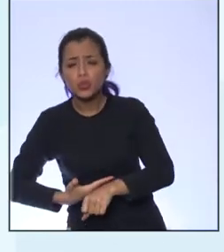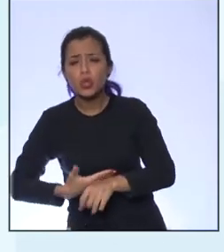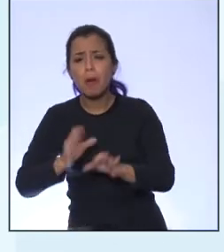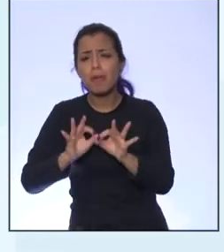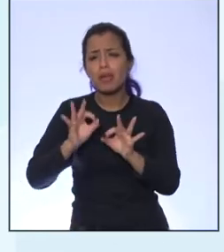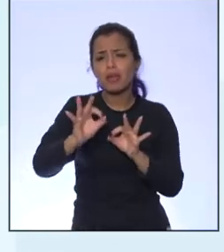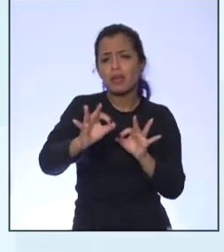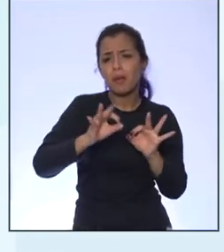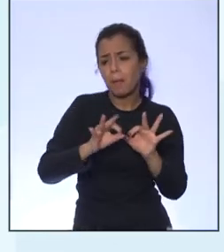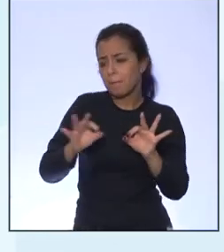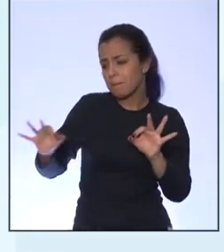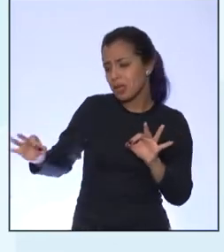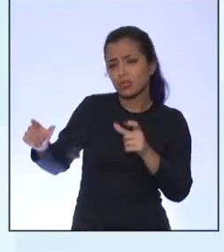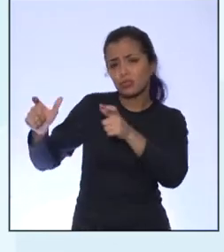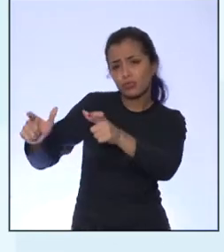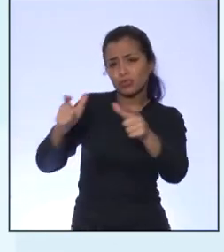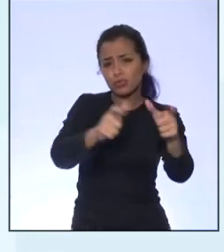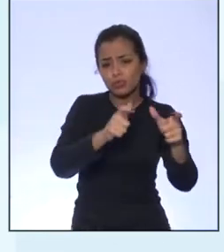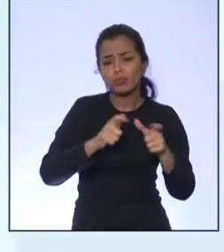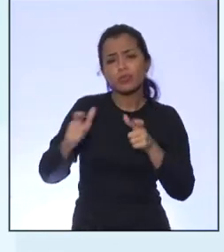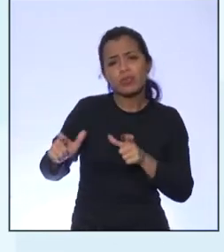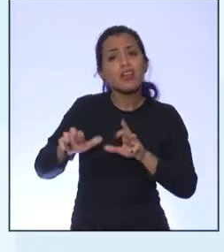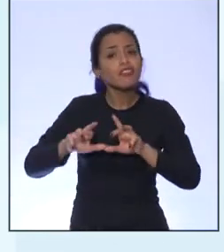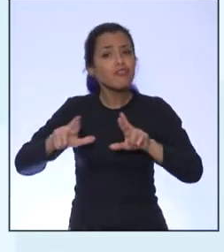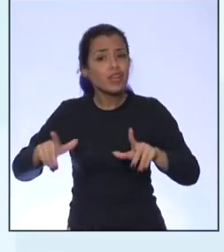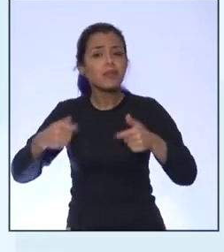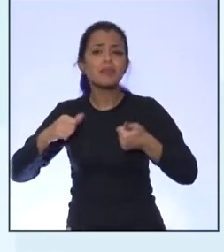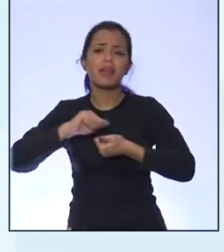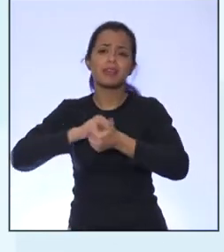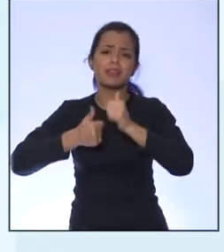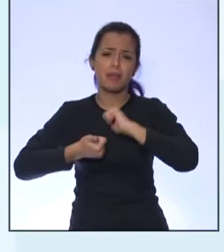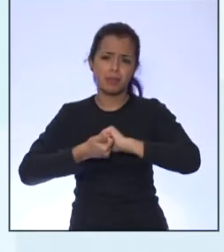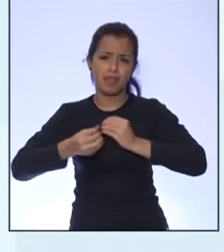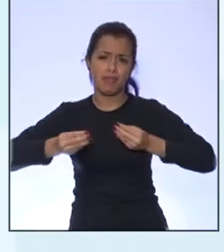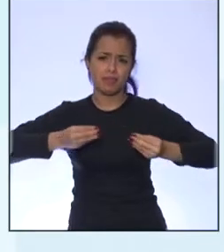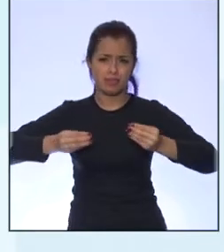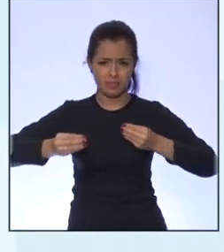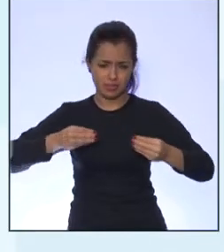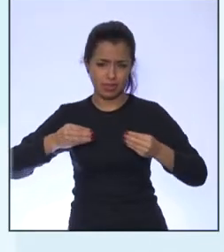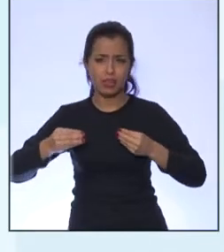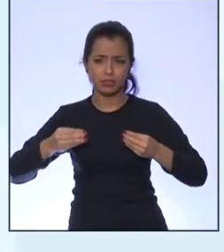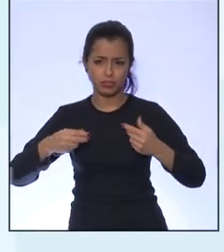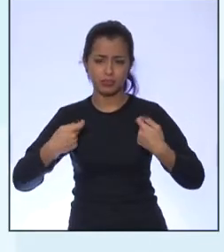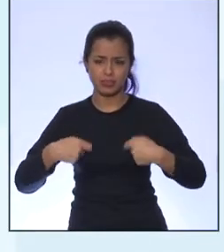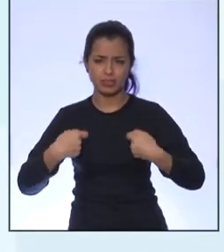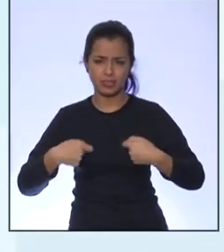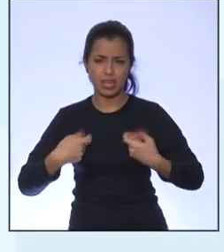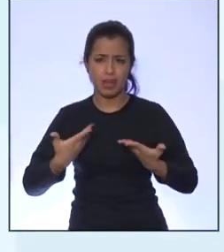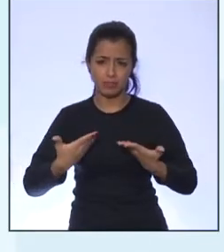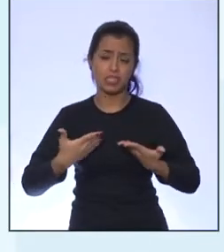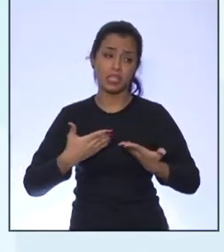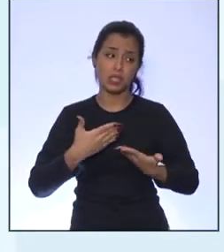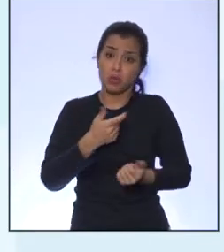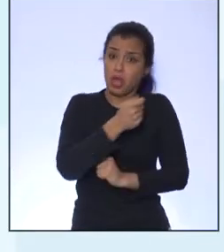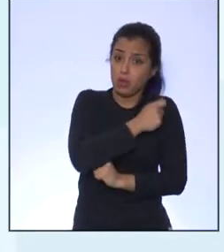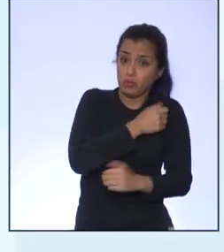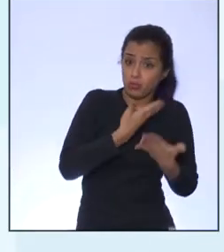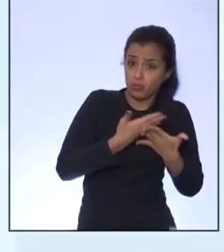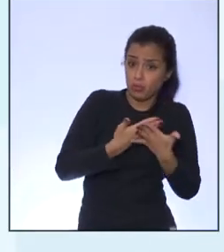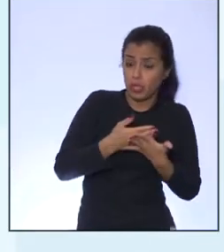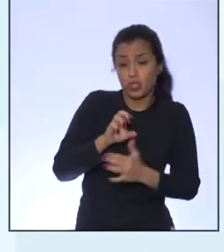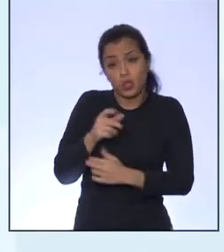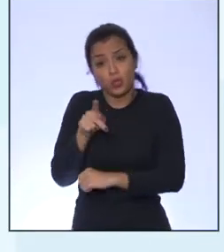de logística. Então, tudo isso precisava dar mais flexibilidade e autonomia para os estudantes e para os